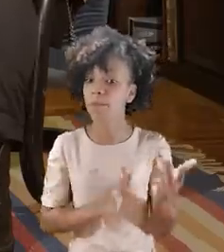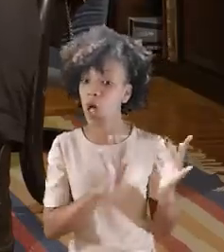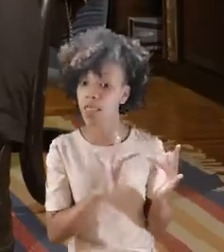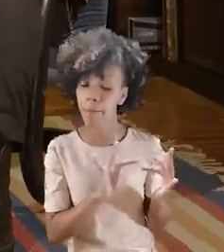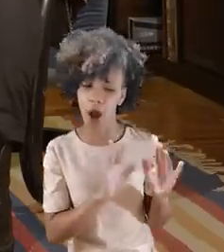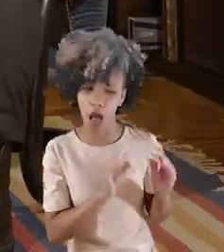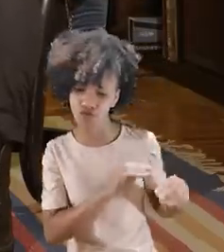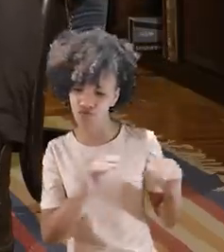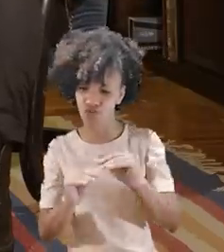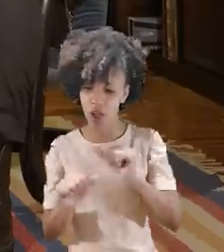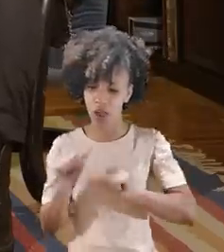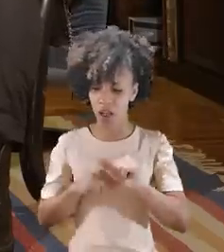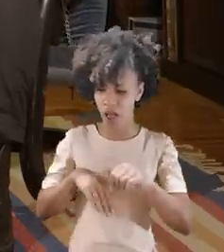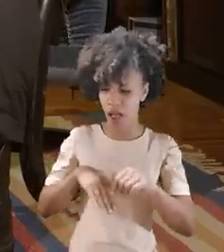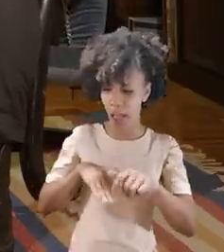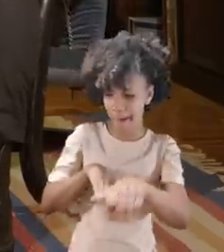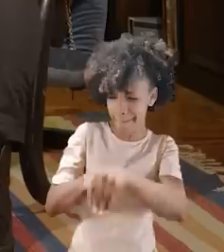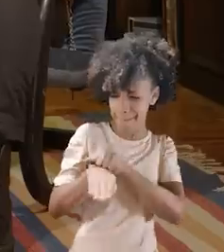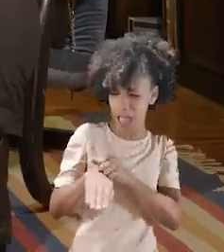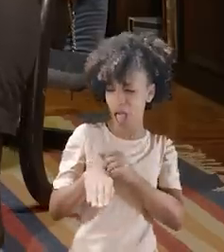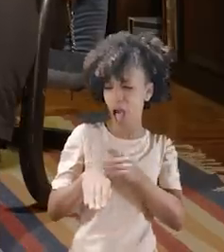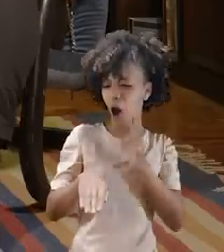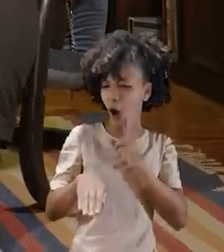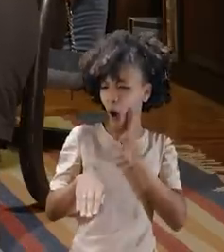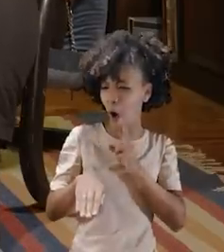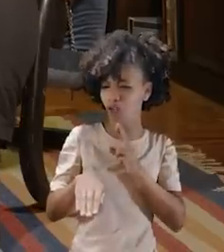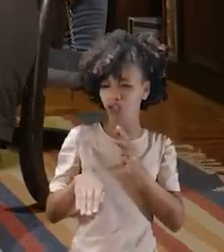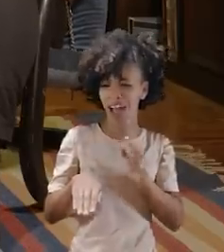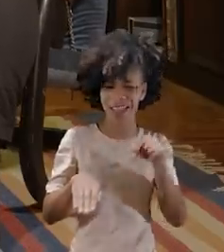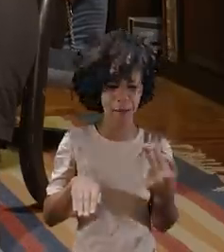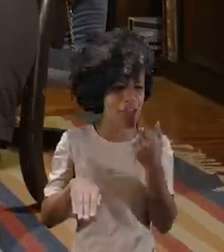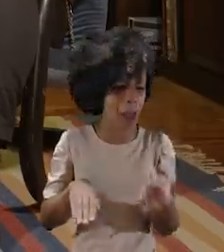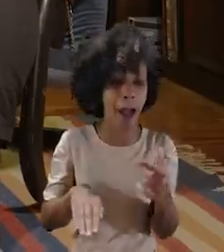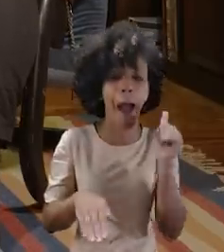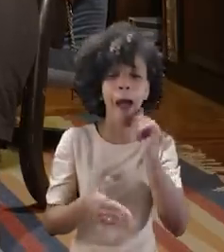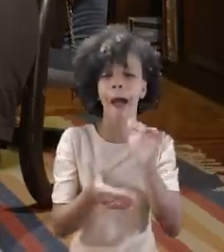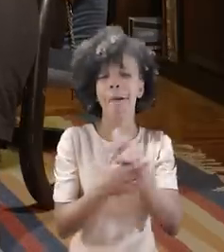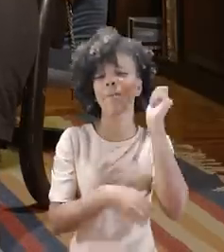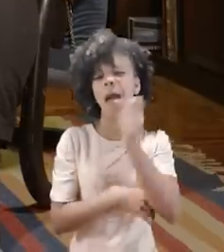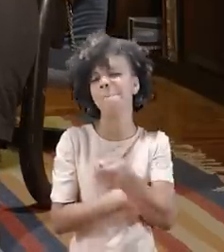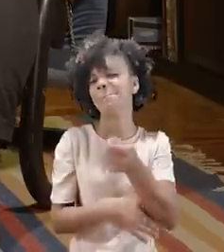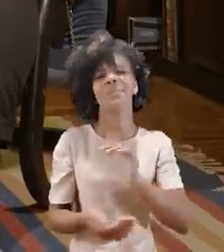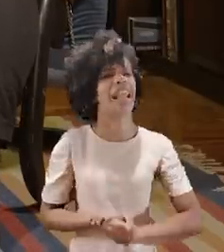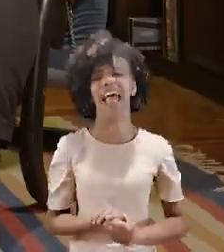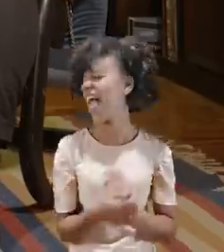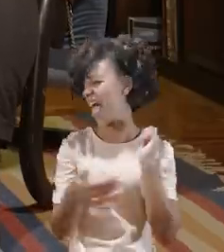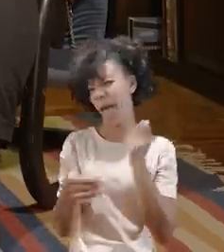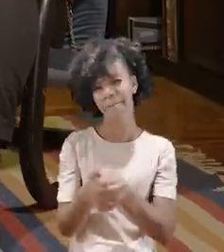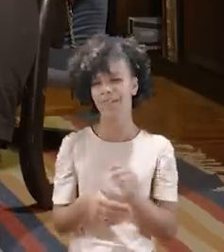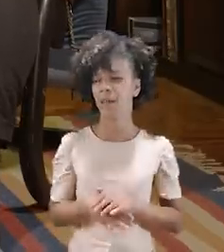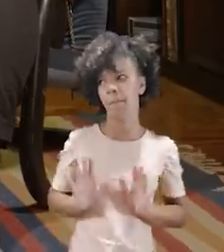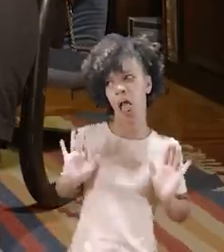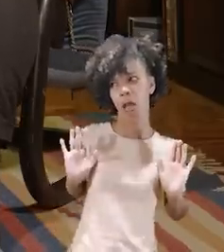começou a namorada de um jeito de repente vai comer a roxa filho botou minha colorida a mulher mandou velho começou a casa se coisa da imagem pera